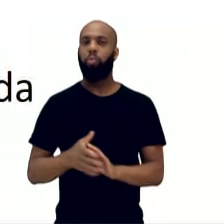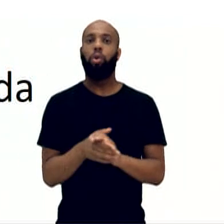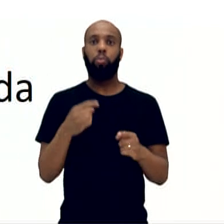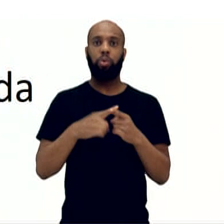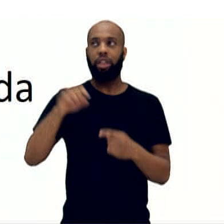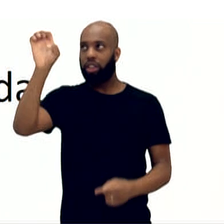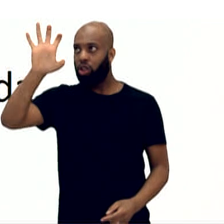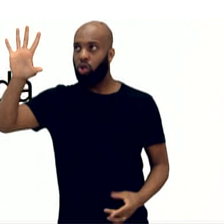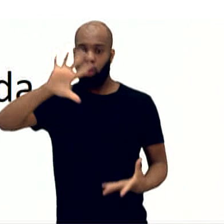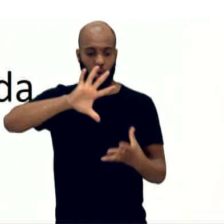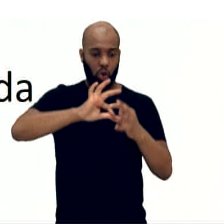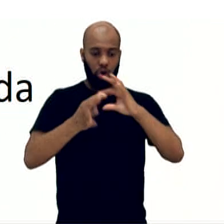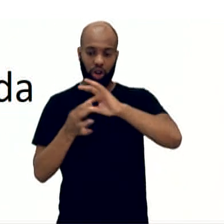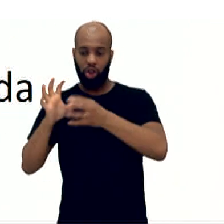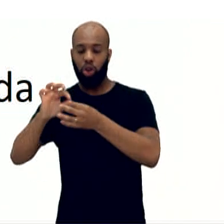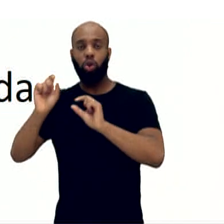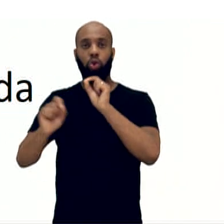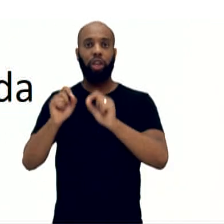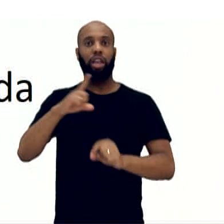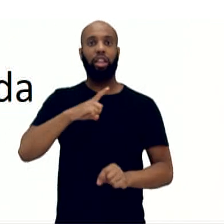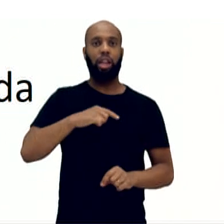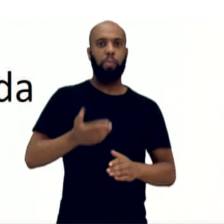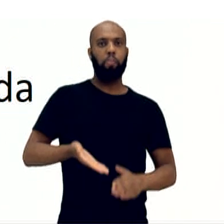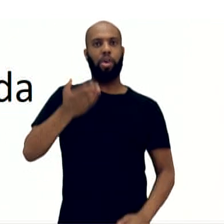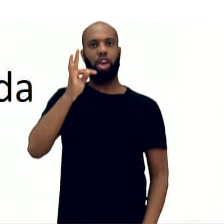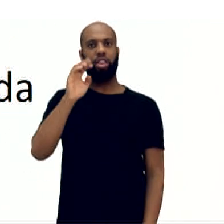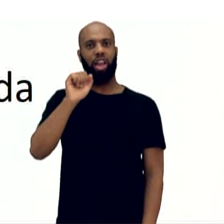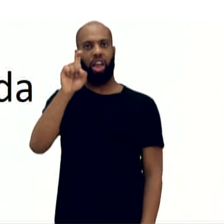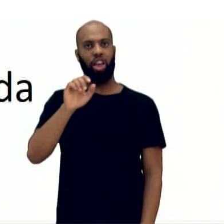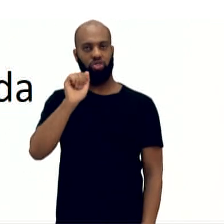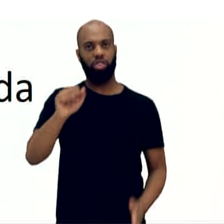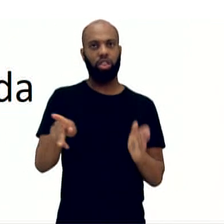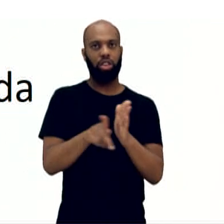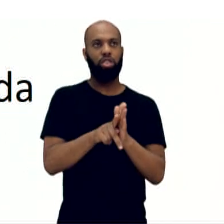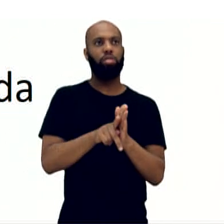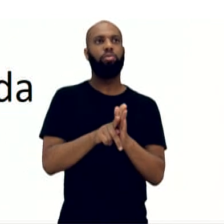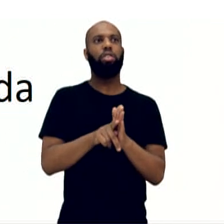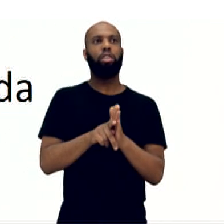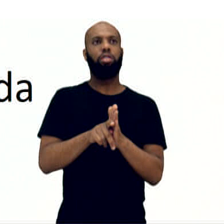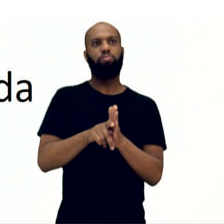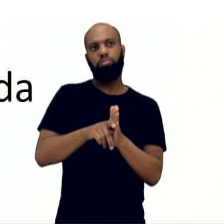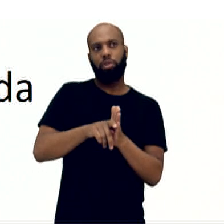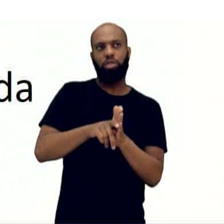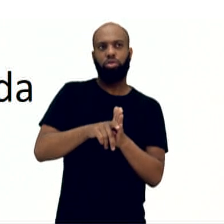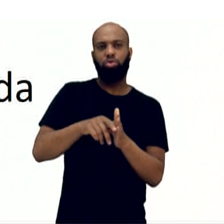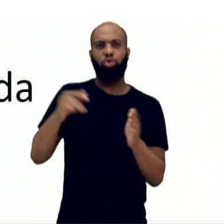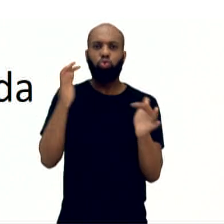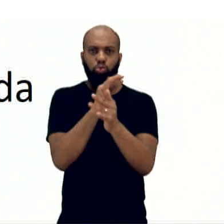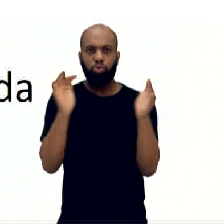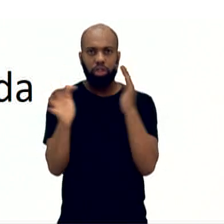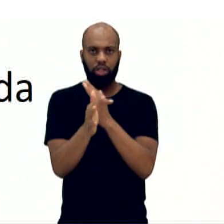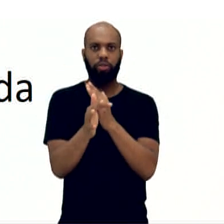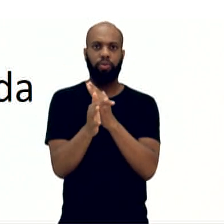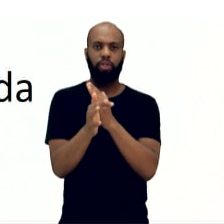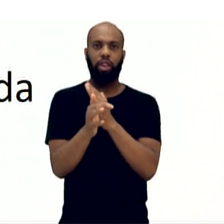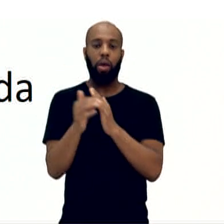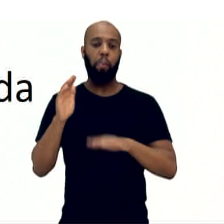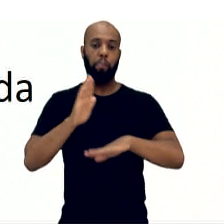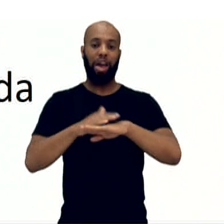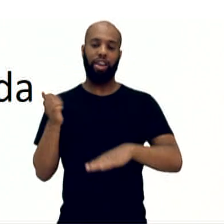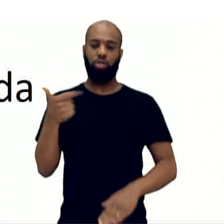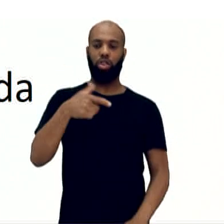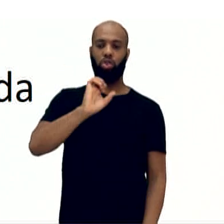um continente que tem a maior taxa de urbanização. É o continente mais urbanizado, que ultrapassa os